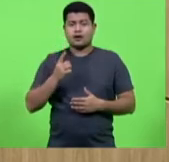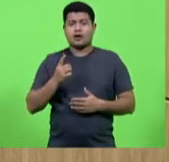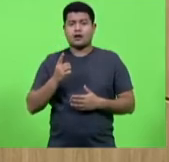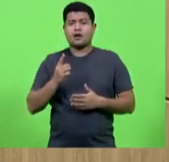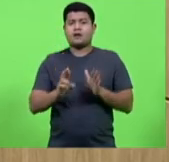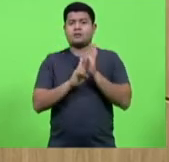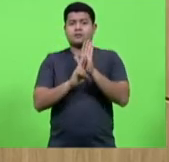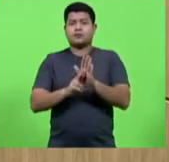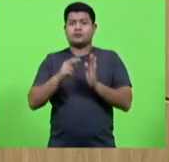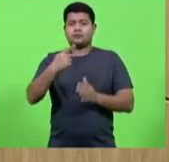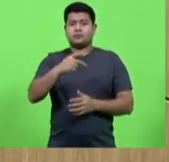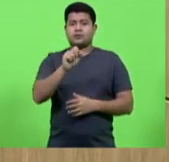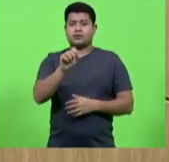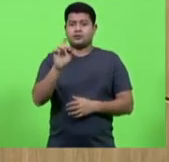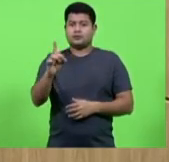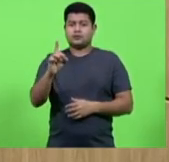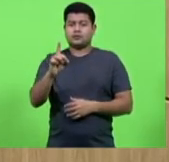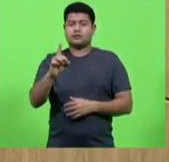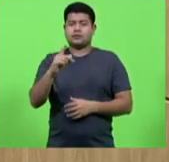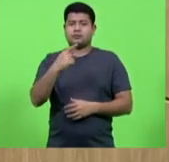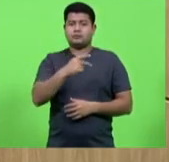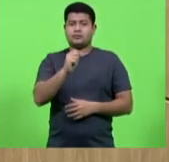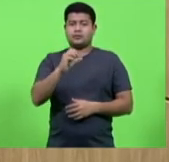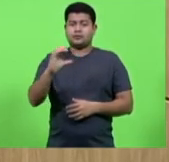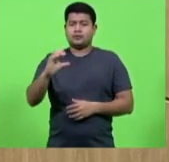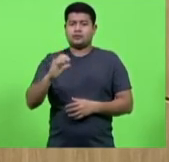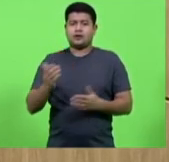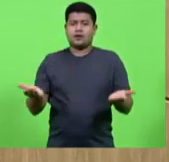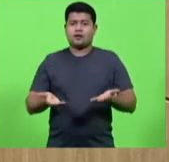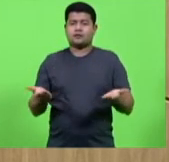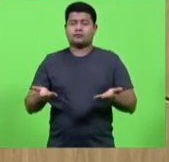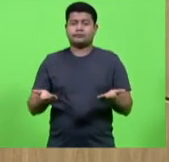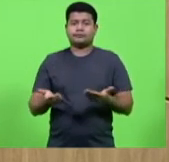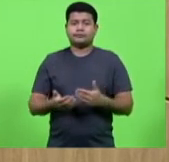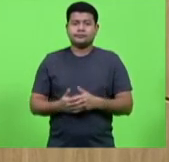PSD e PSC. Agora,